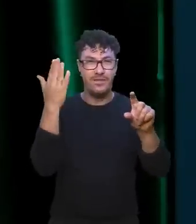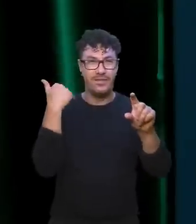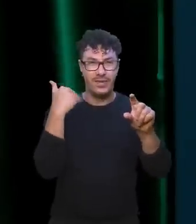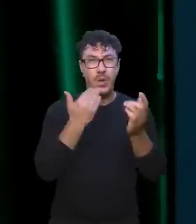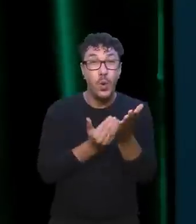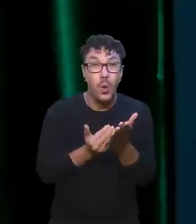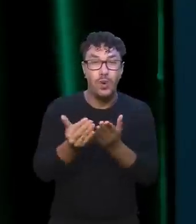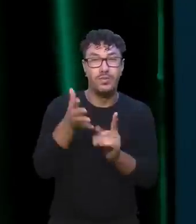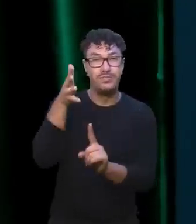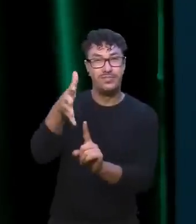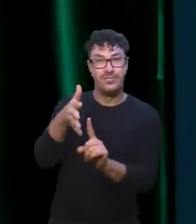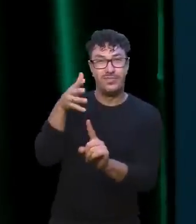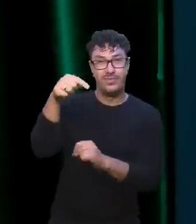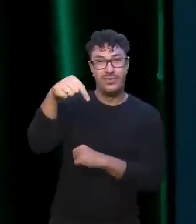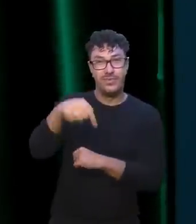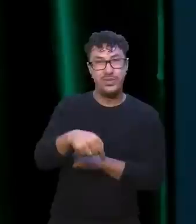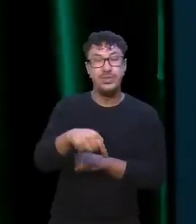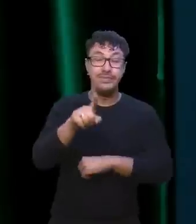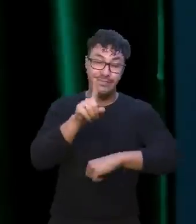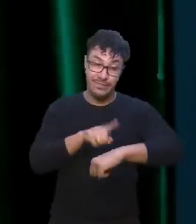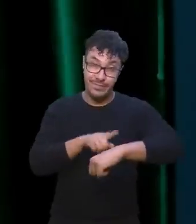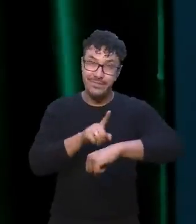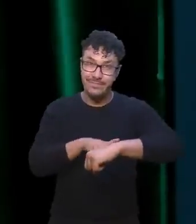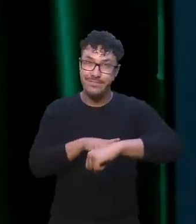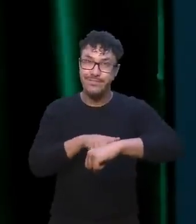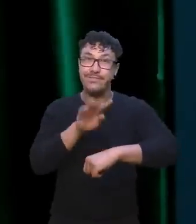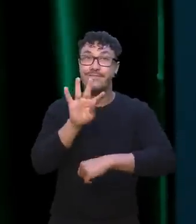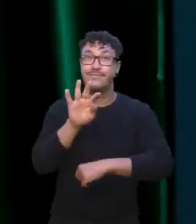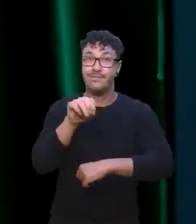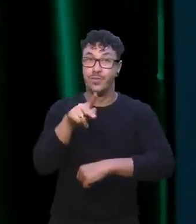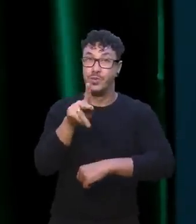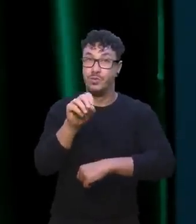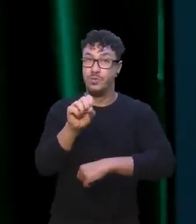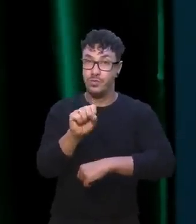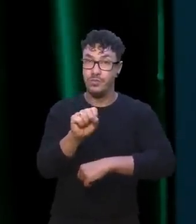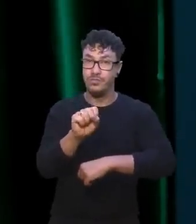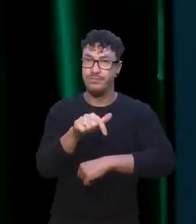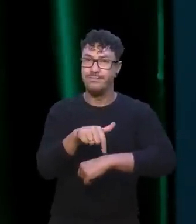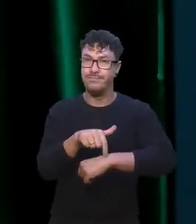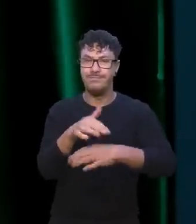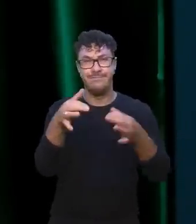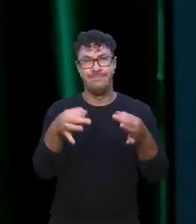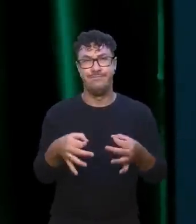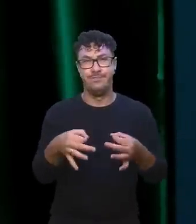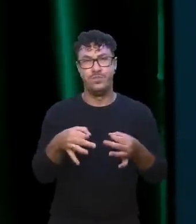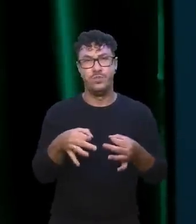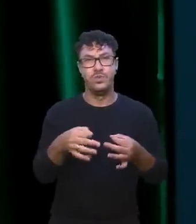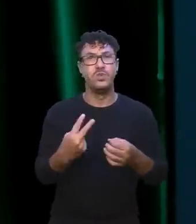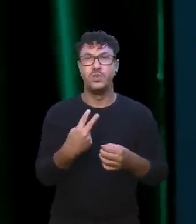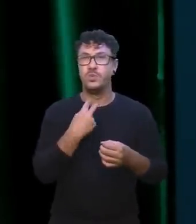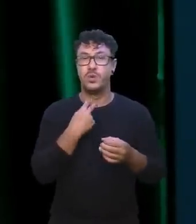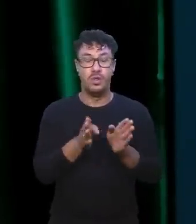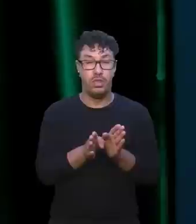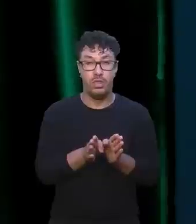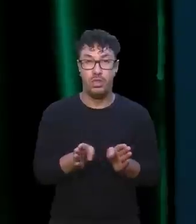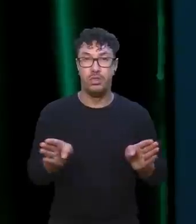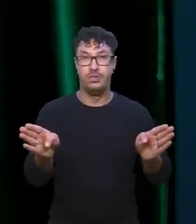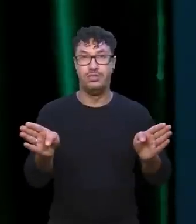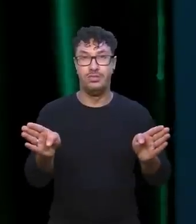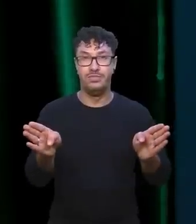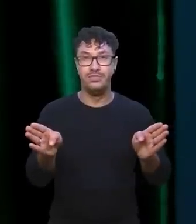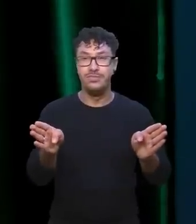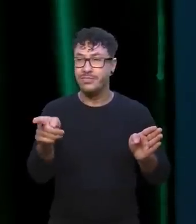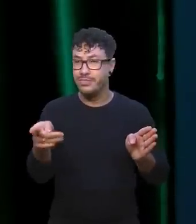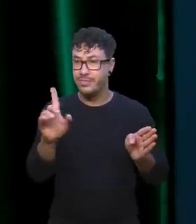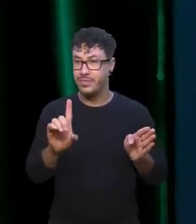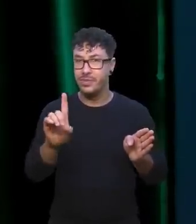começamos a nossa fala. Tempos de definições. Já não podemos mais servir dois senhores. Servir